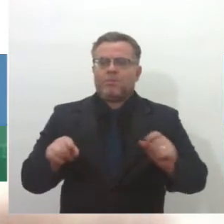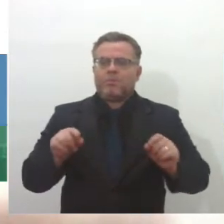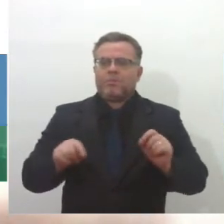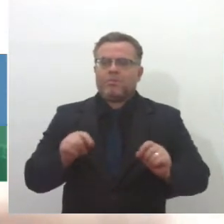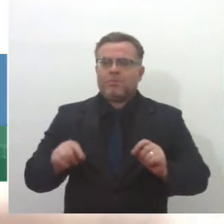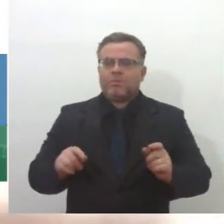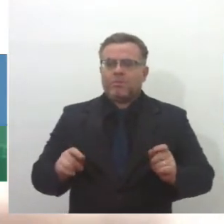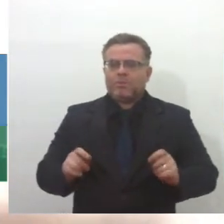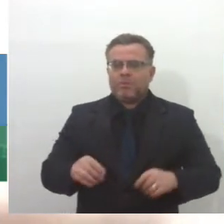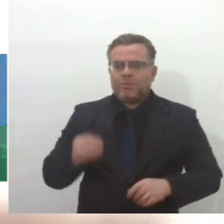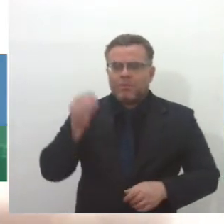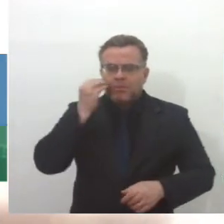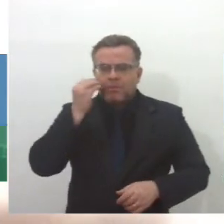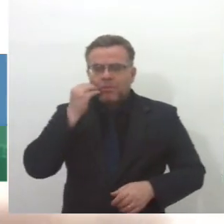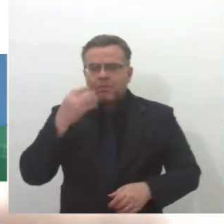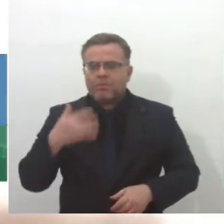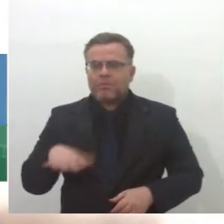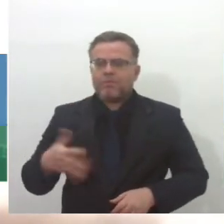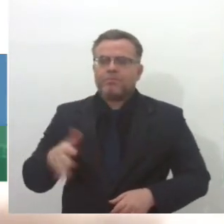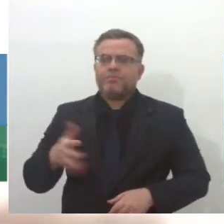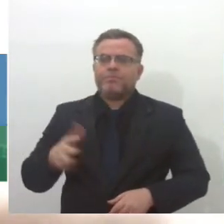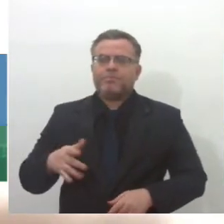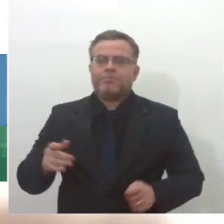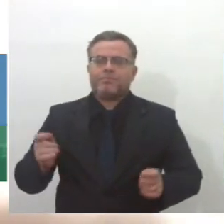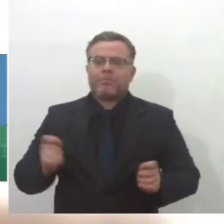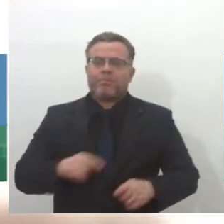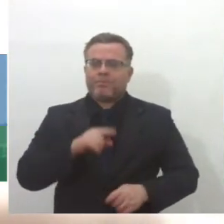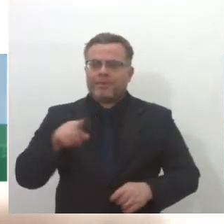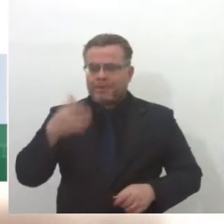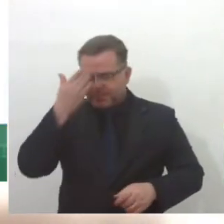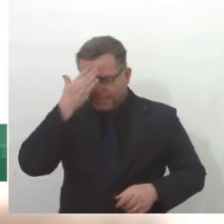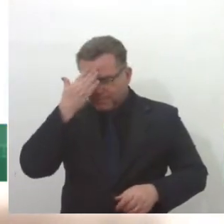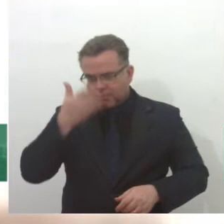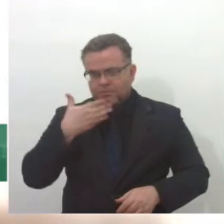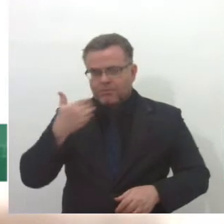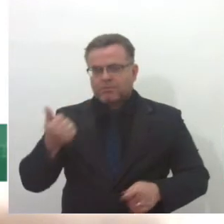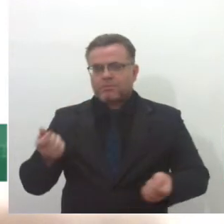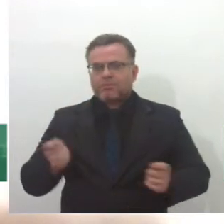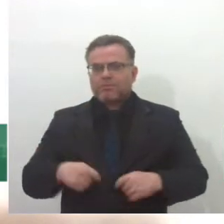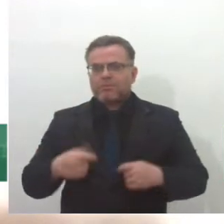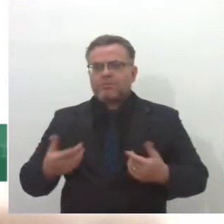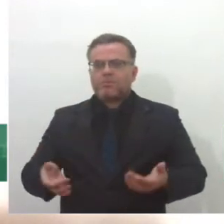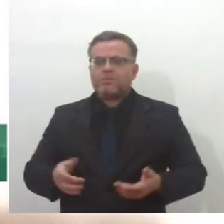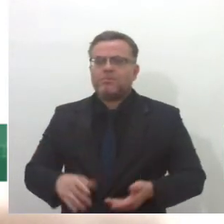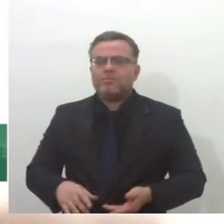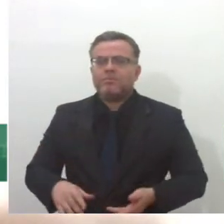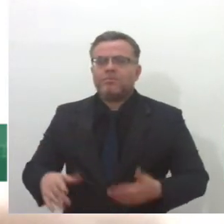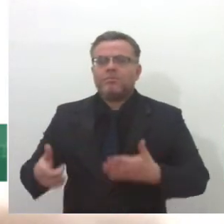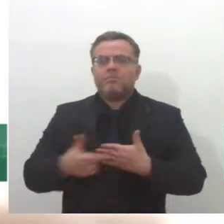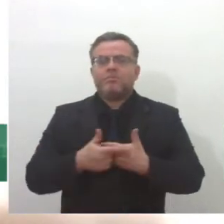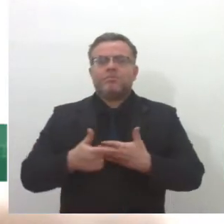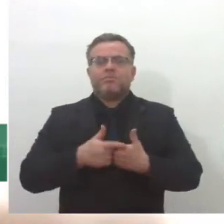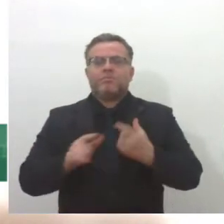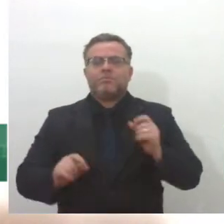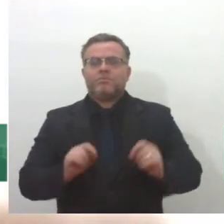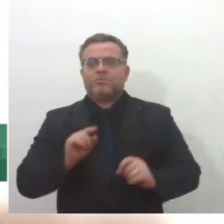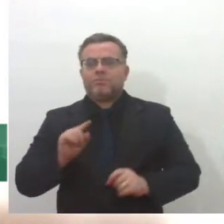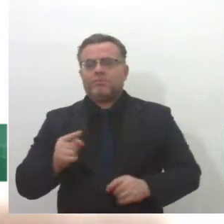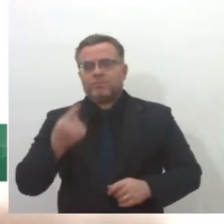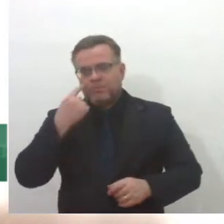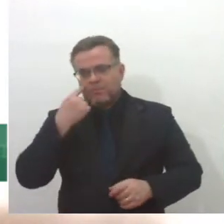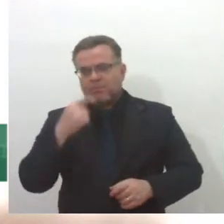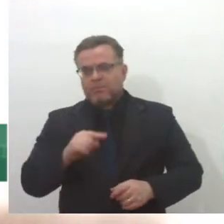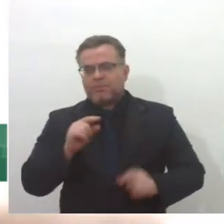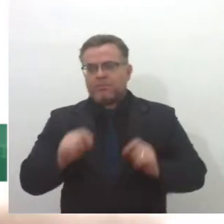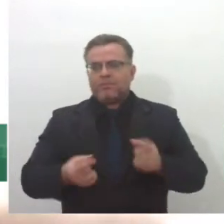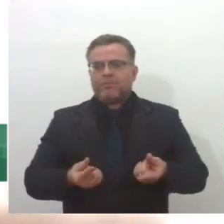ou menos quem está em casa entender, funciona da seguinte forma. Por exemplo, você vai ver o valor da sua conta de energia.